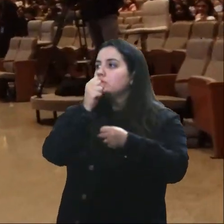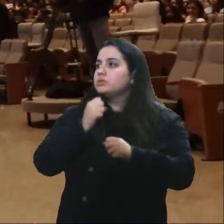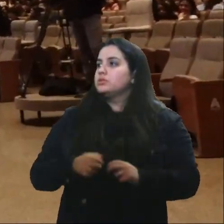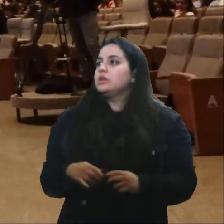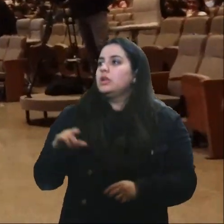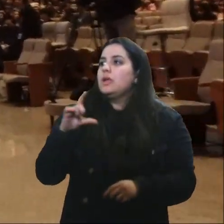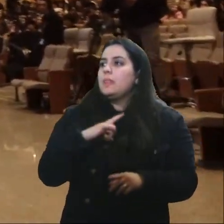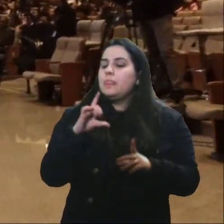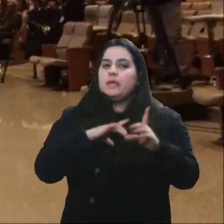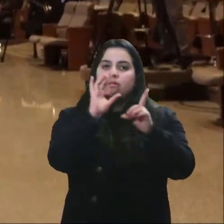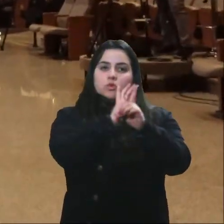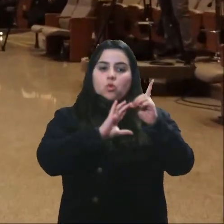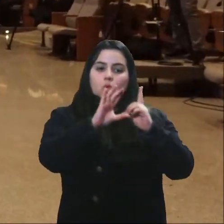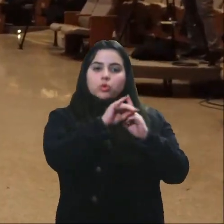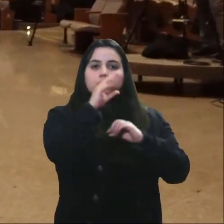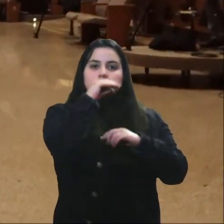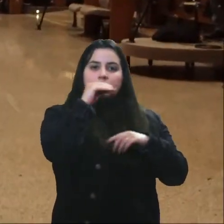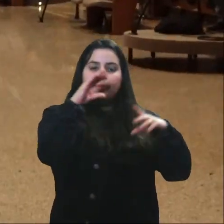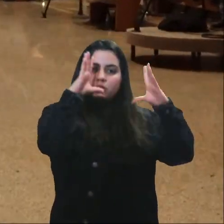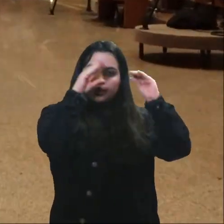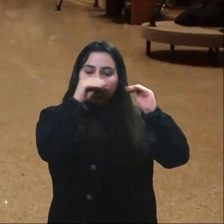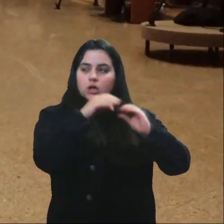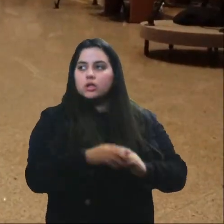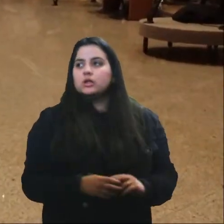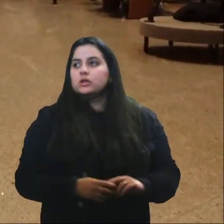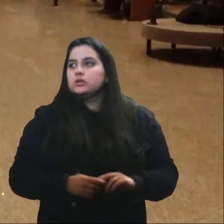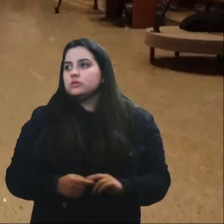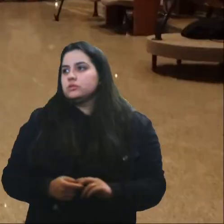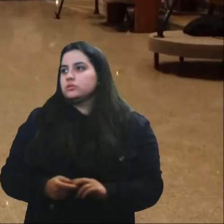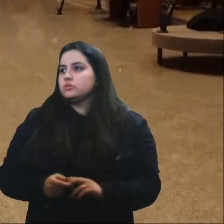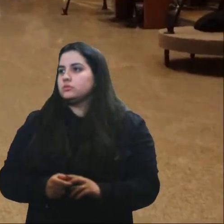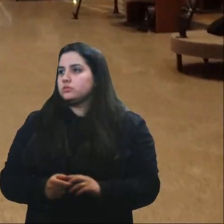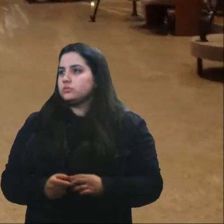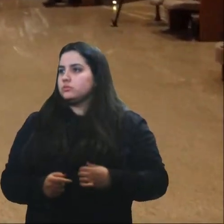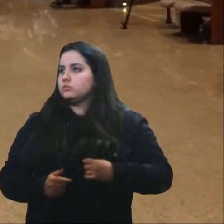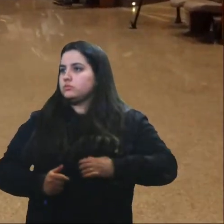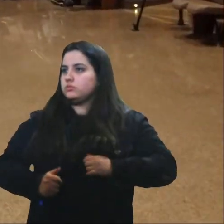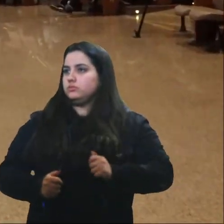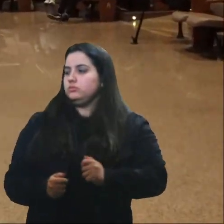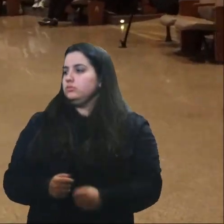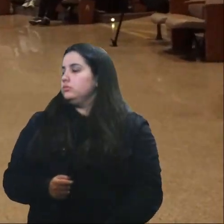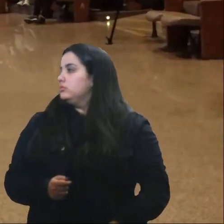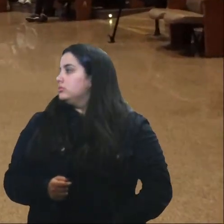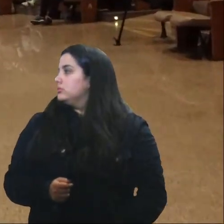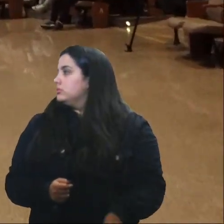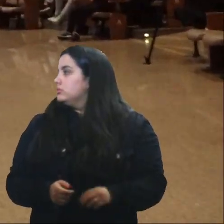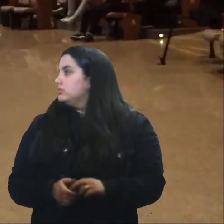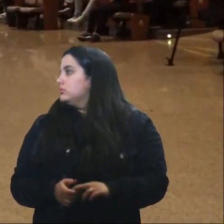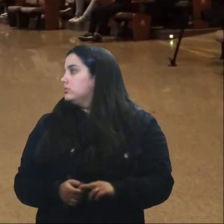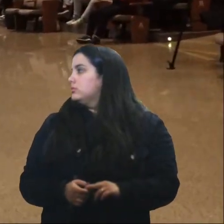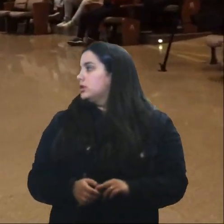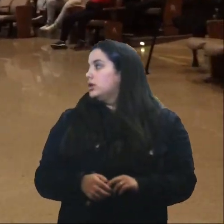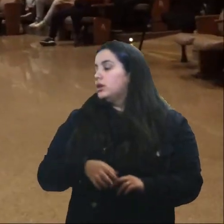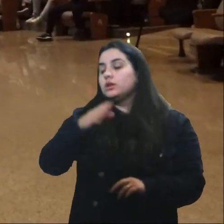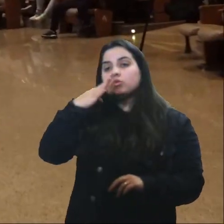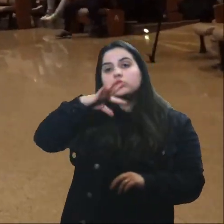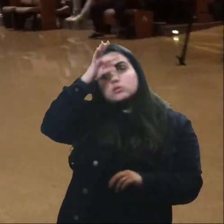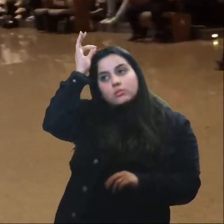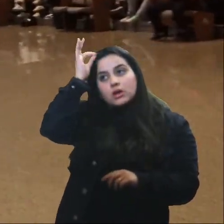Teve um culto no sábado à noite, em que o Espírito começou a nos